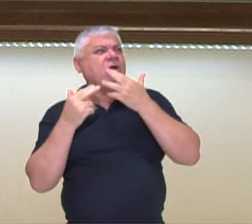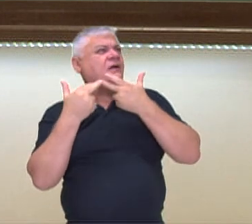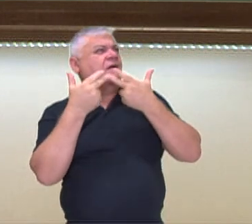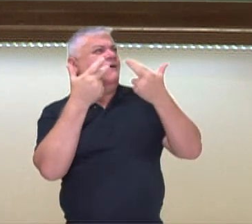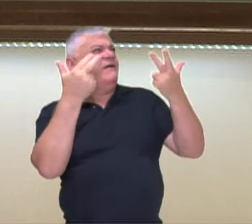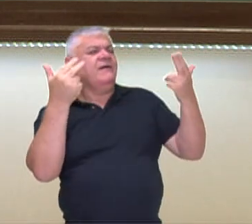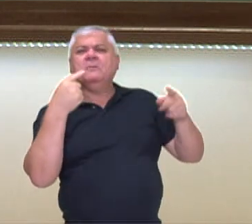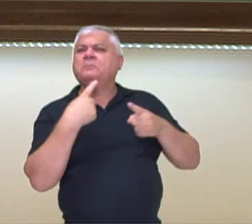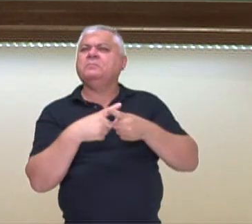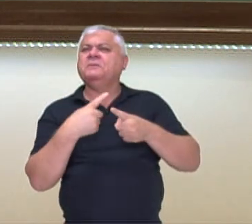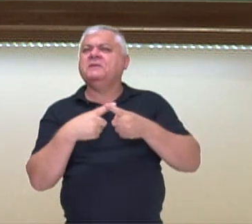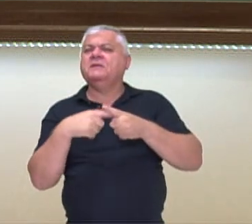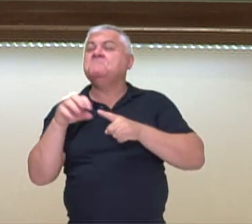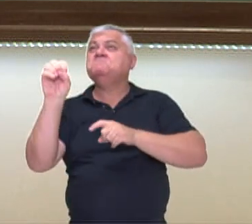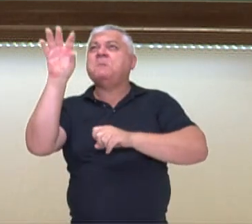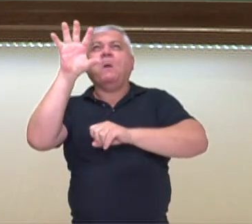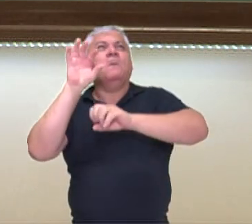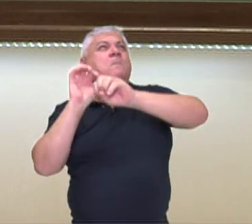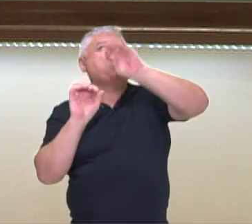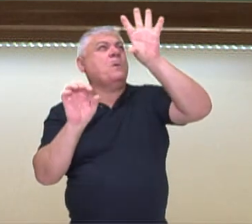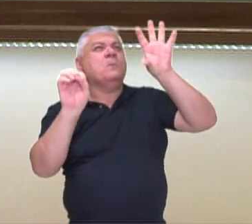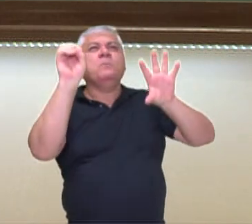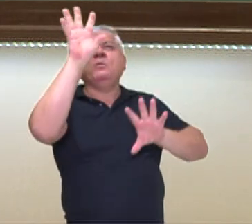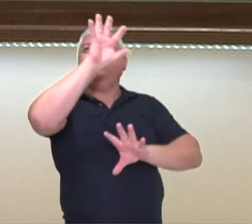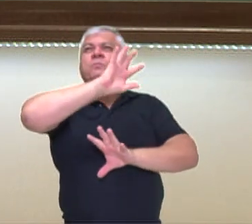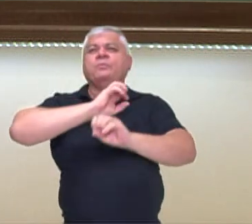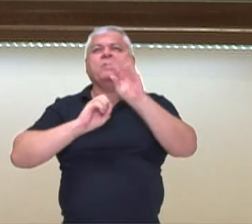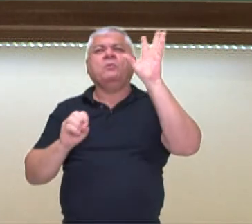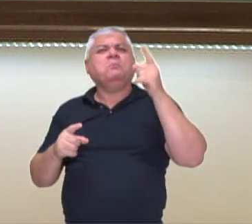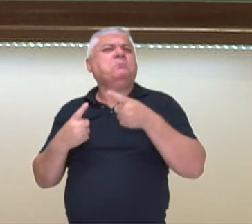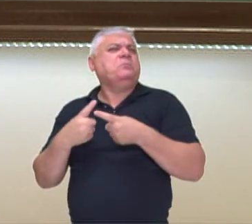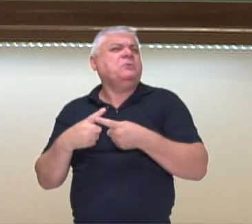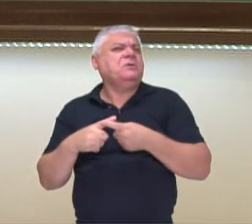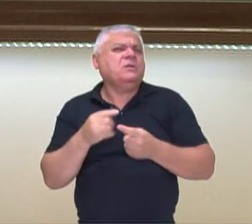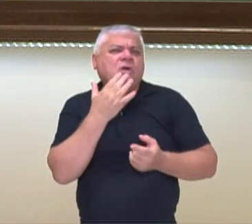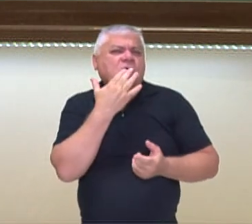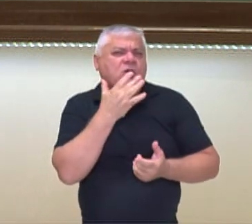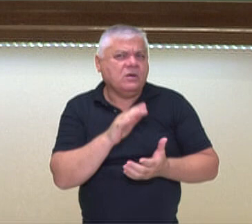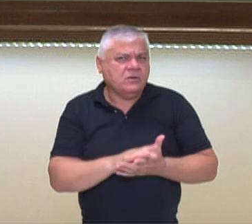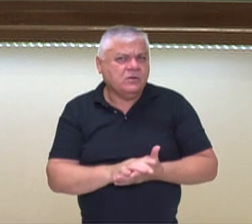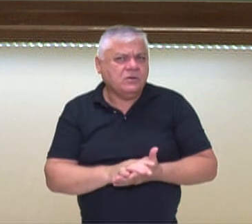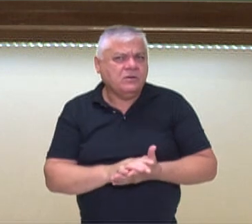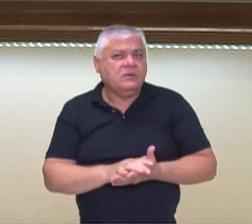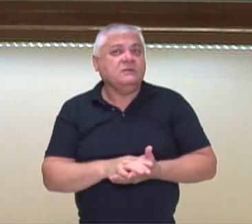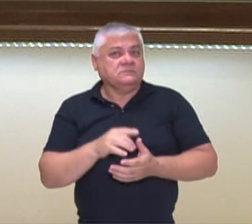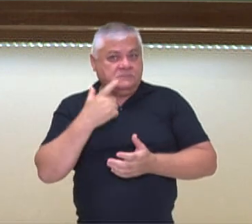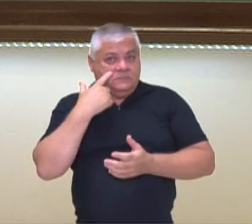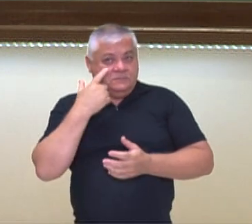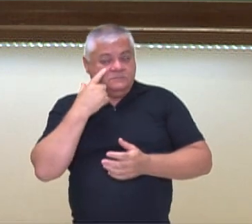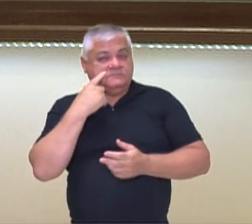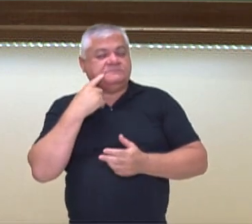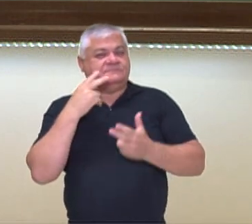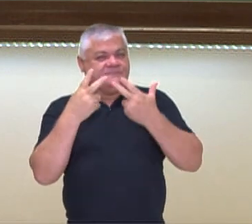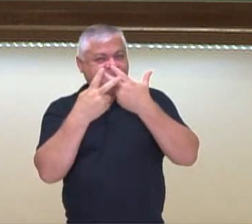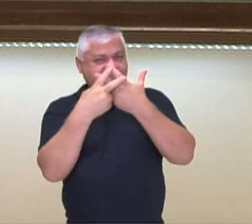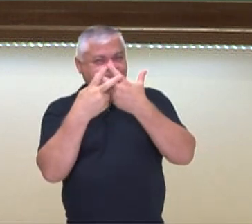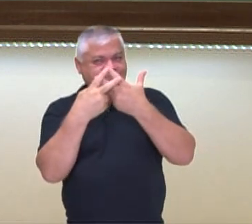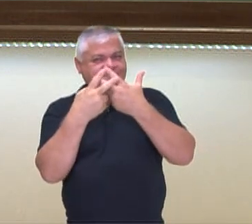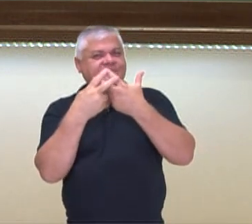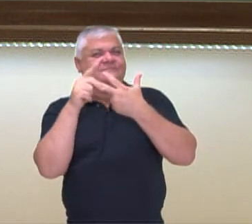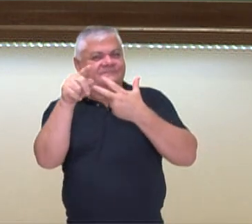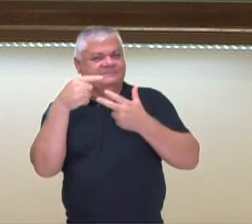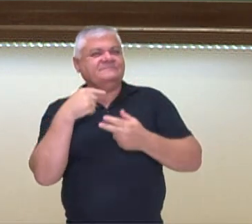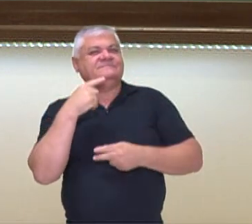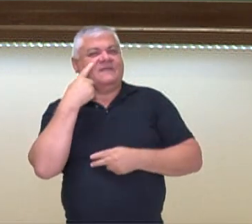coloração emitida pelos fogos, né, a partir da explosão? Deem uma olhada. Hashtag fica a dica, teste